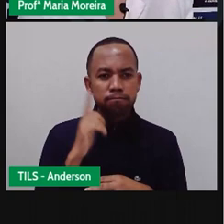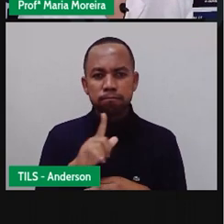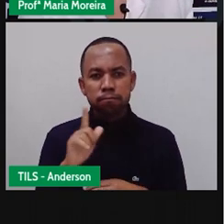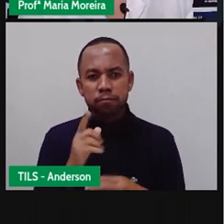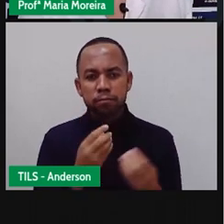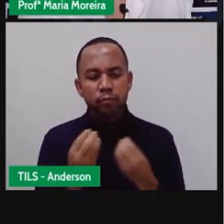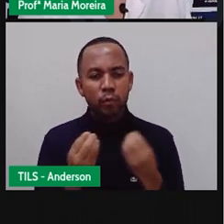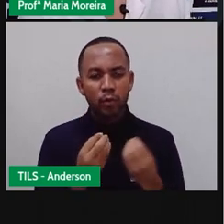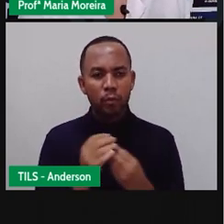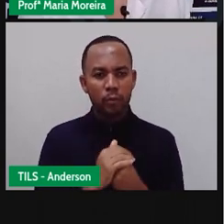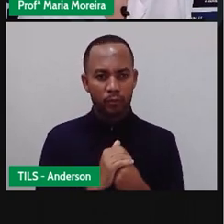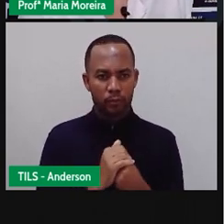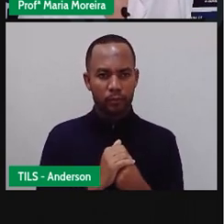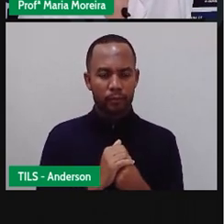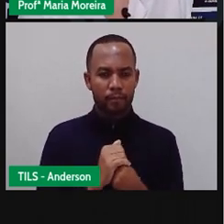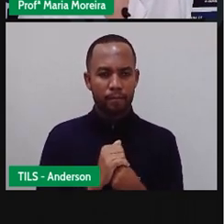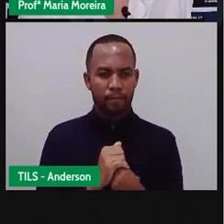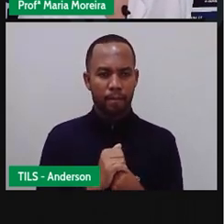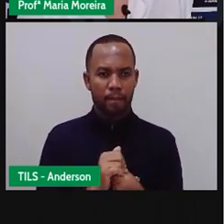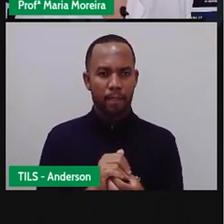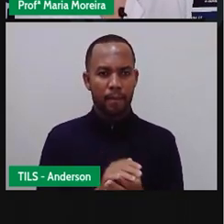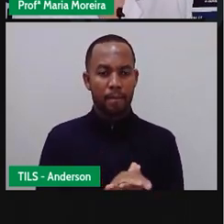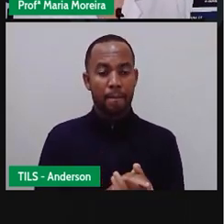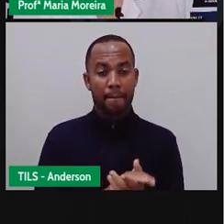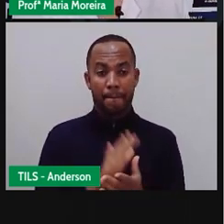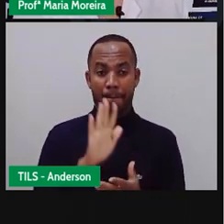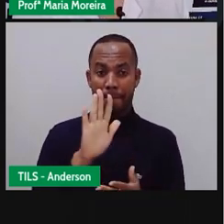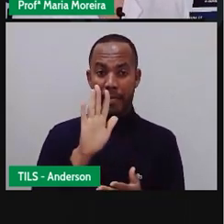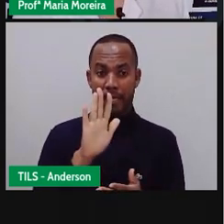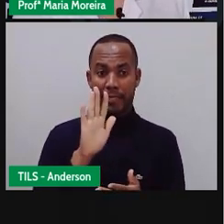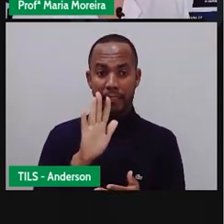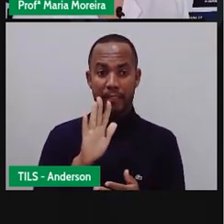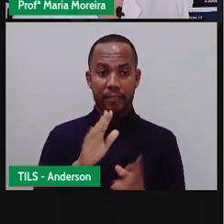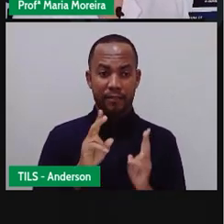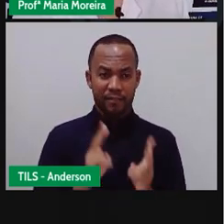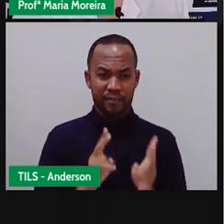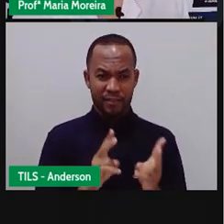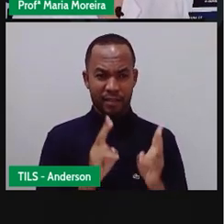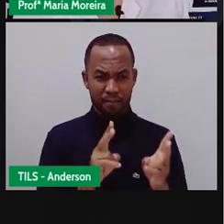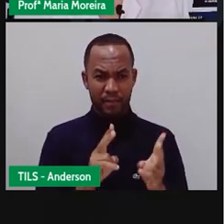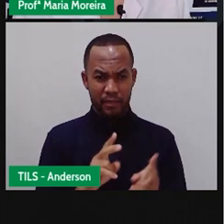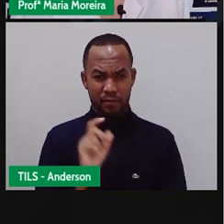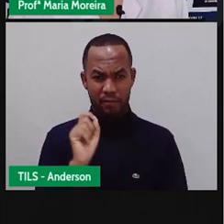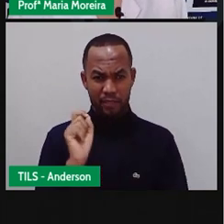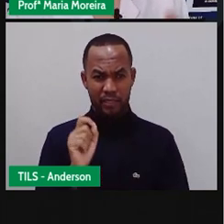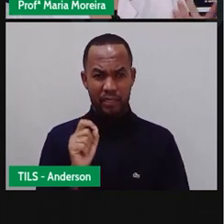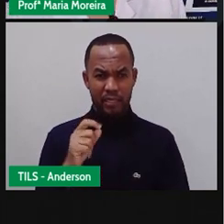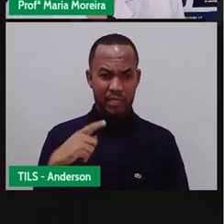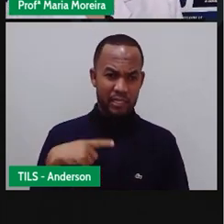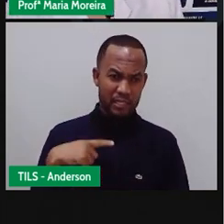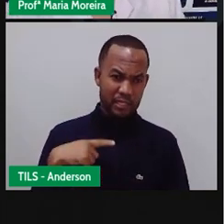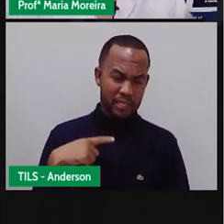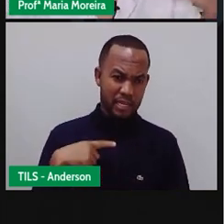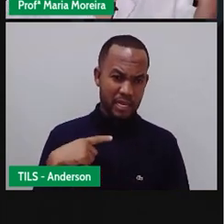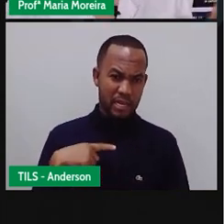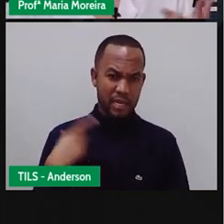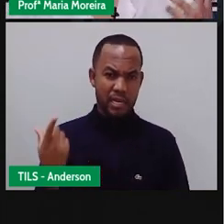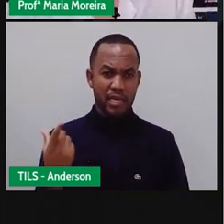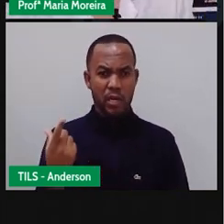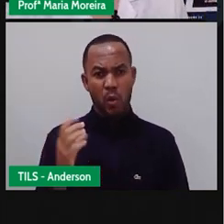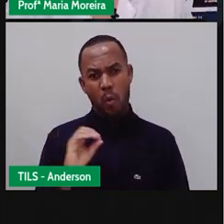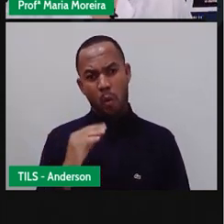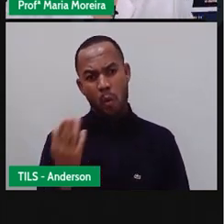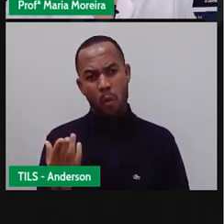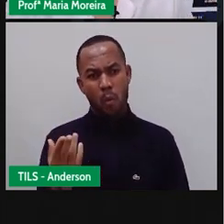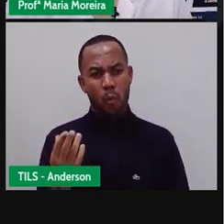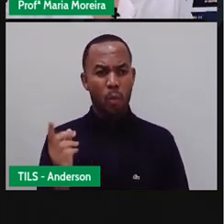depositar em local adequado não é isso mas será que isso sempre acontece Pois é é aí que a gente tem